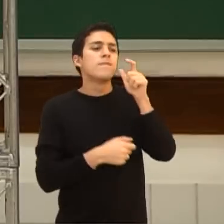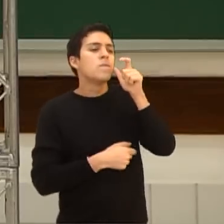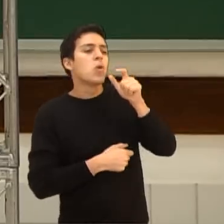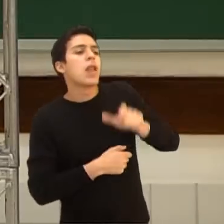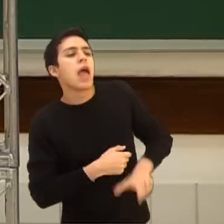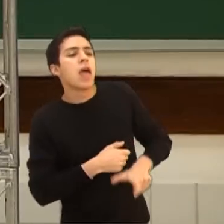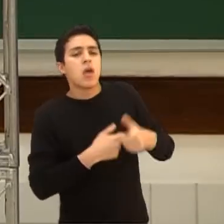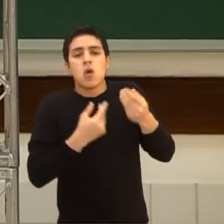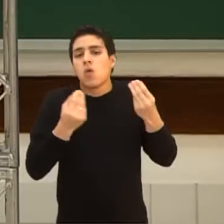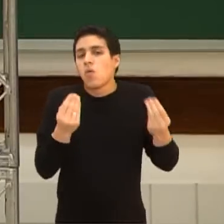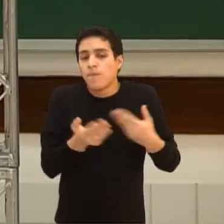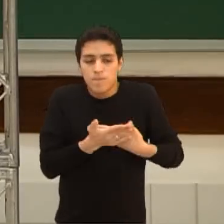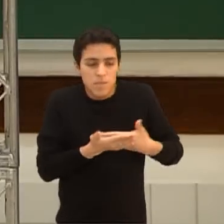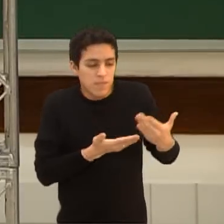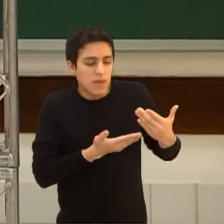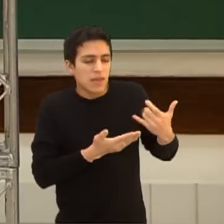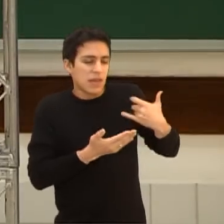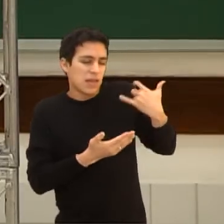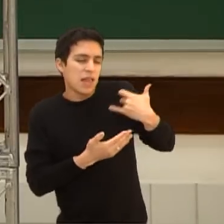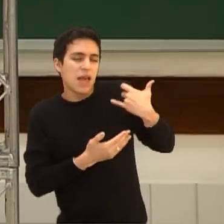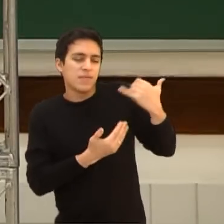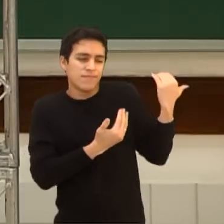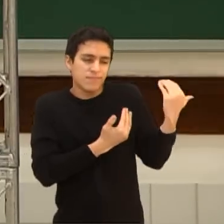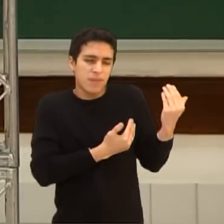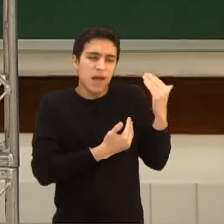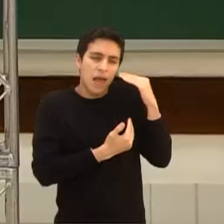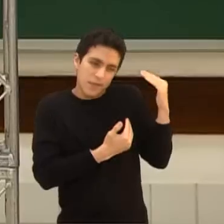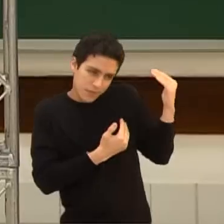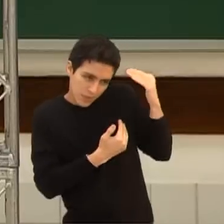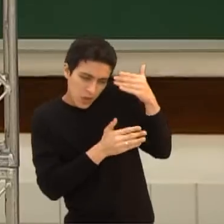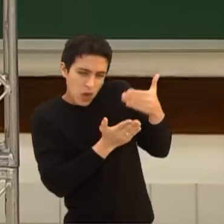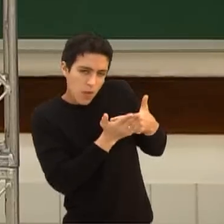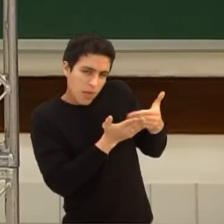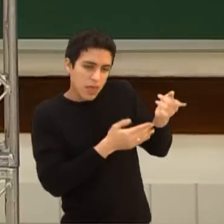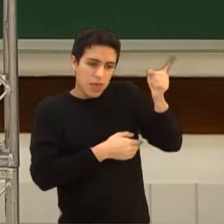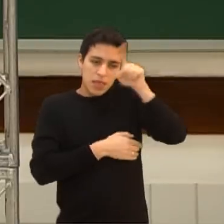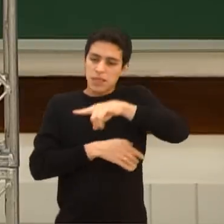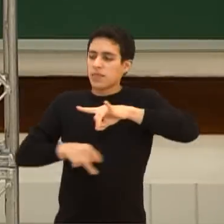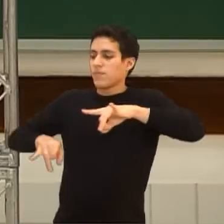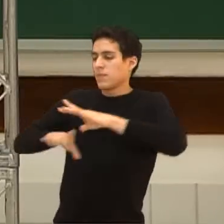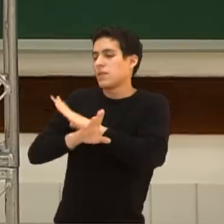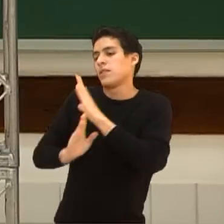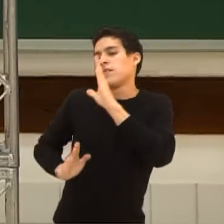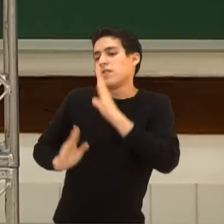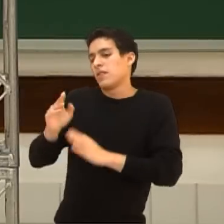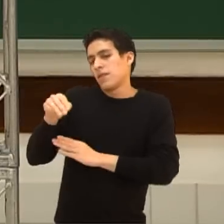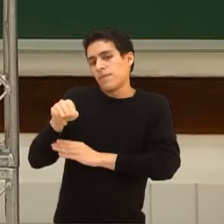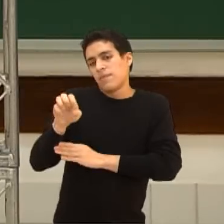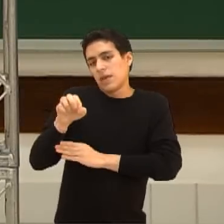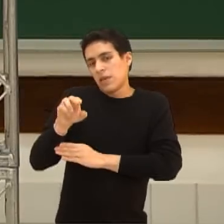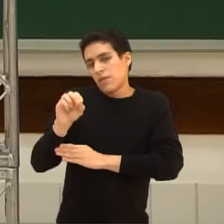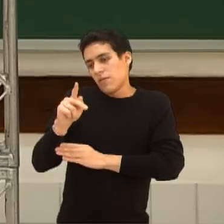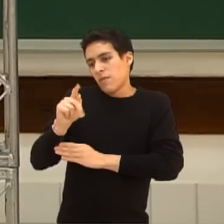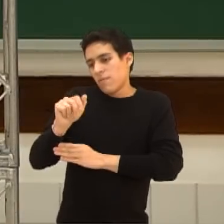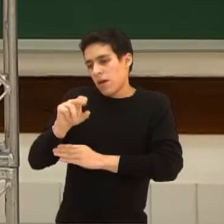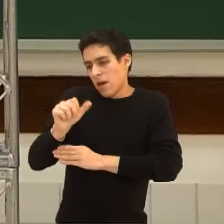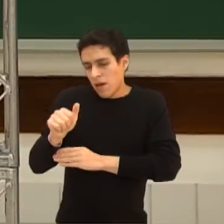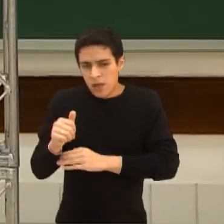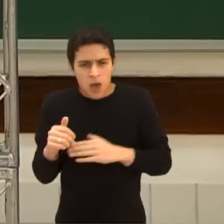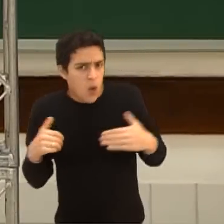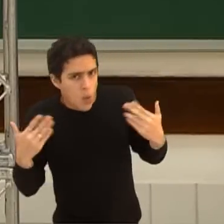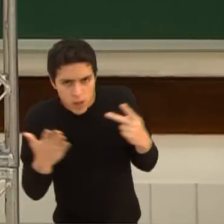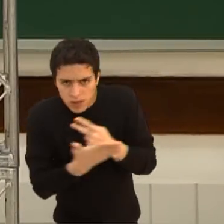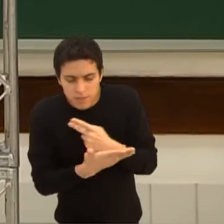ele começa na puberdade e ele termina com a menopausa, tá? Quando que isso acontece? Varia